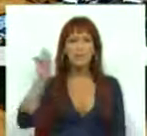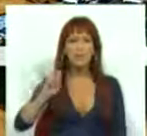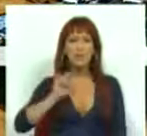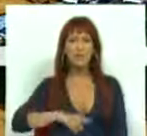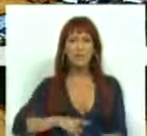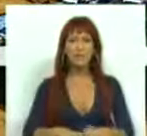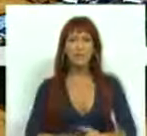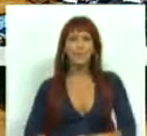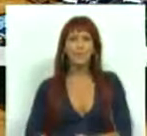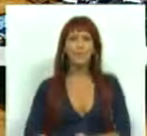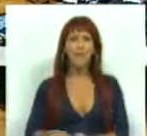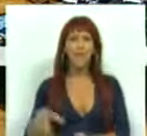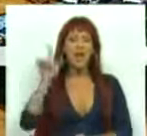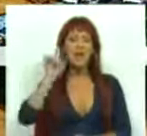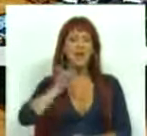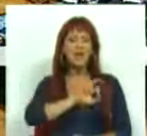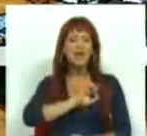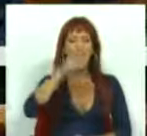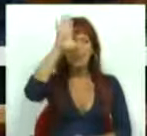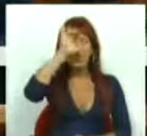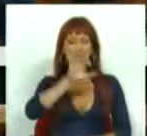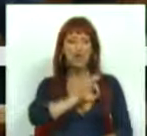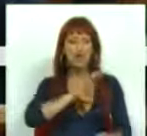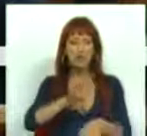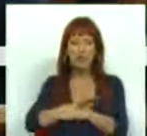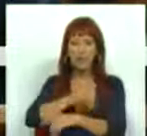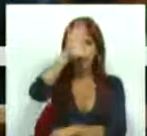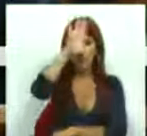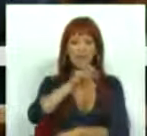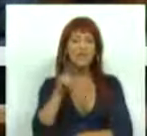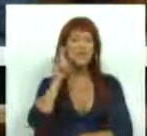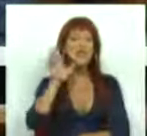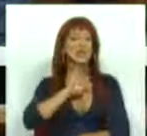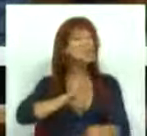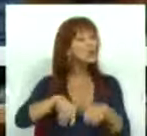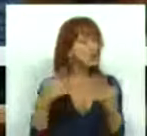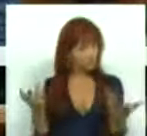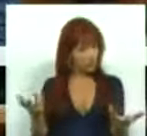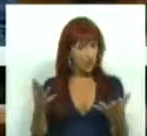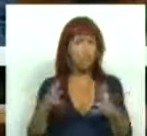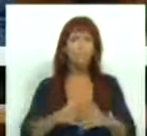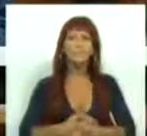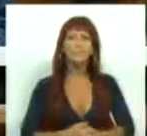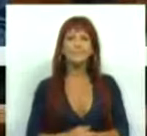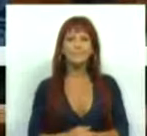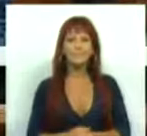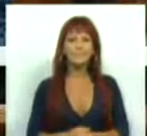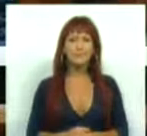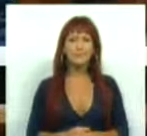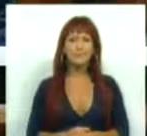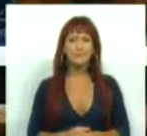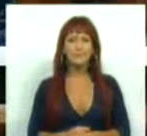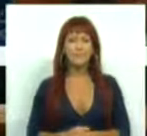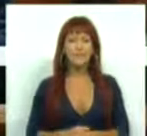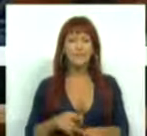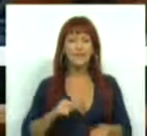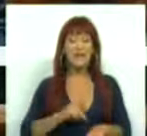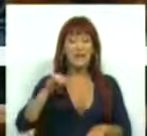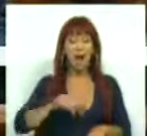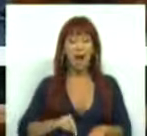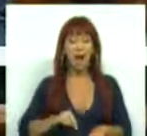Presidente, Sr. Primeiro-Ministro, Srs. Membros do Governo, Senhoras e Senhores Deputados.